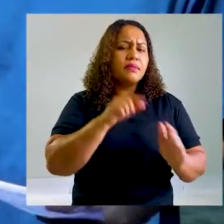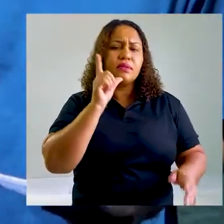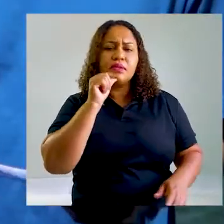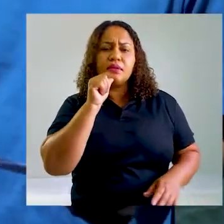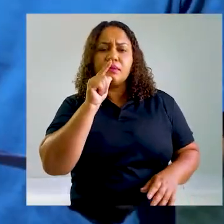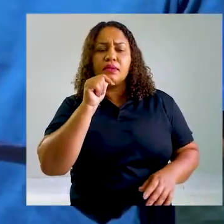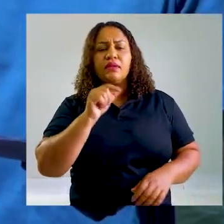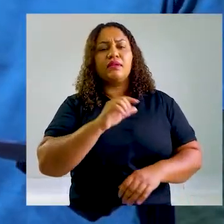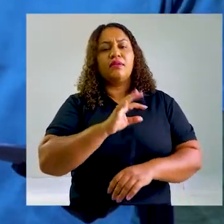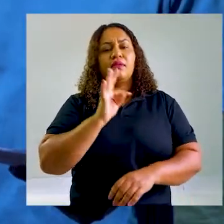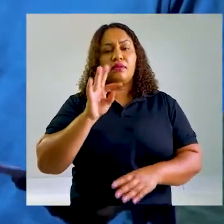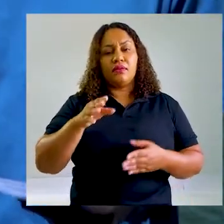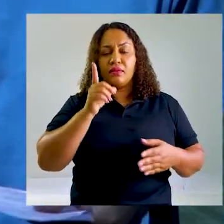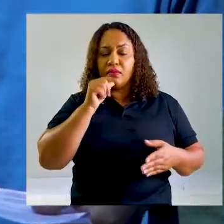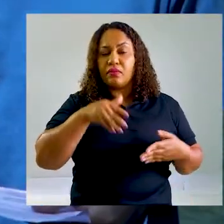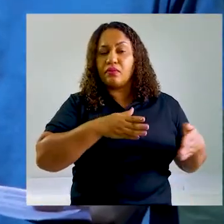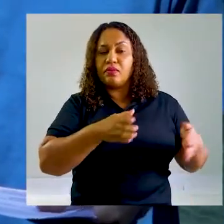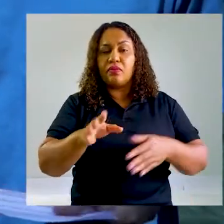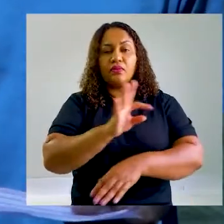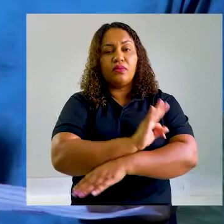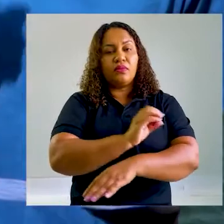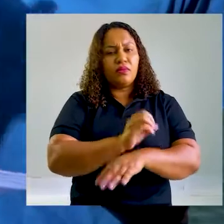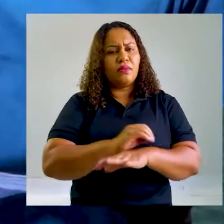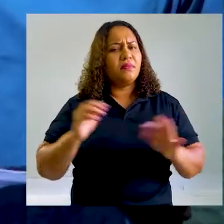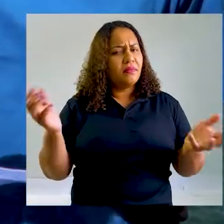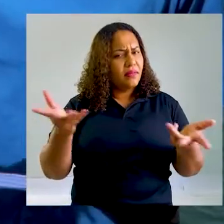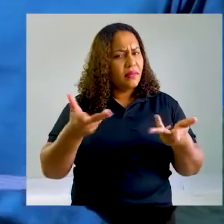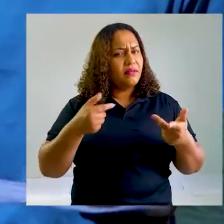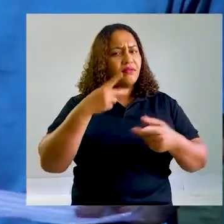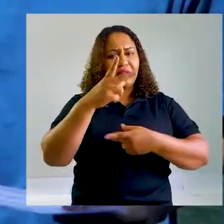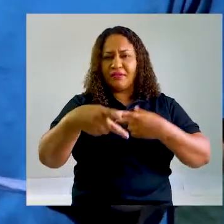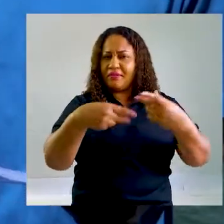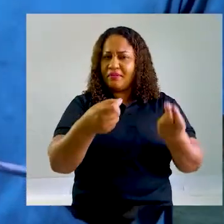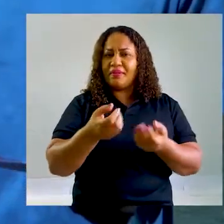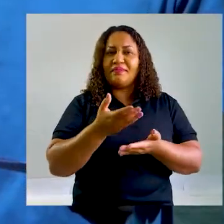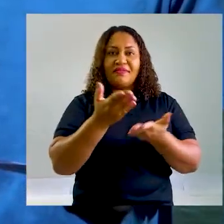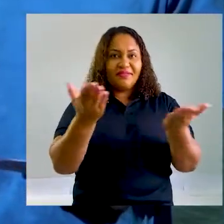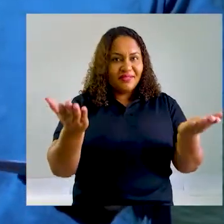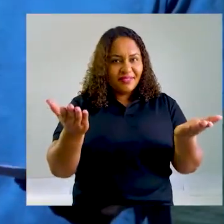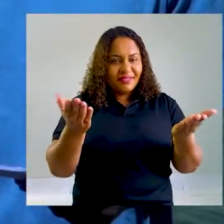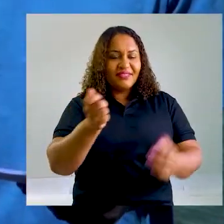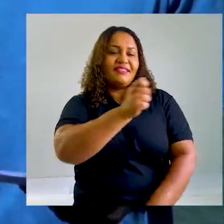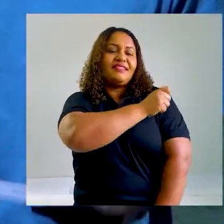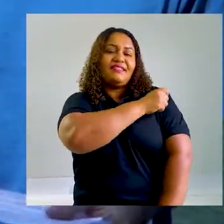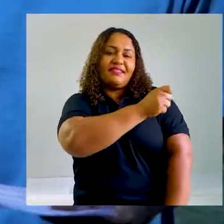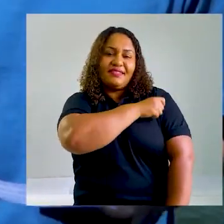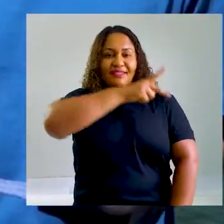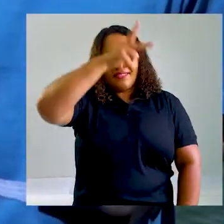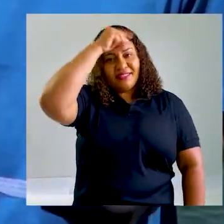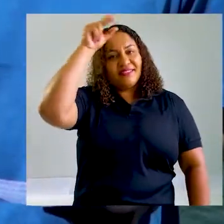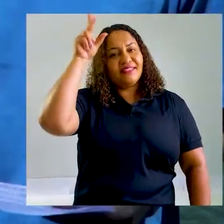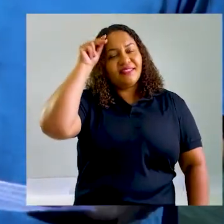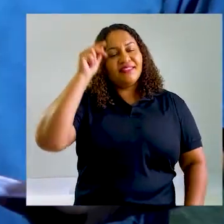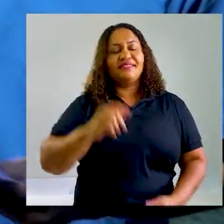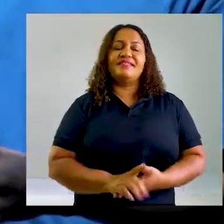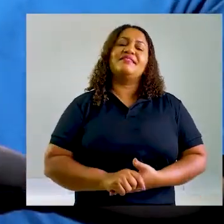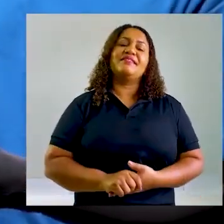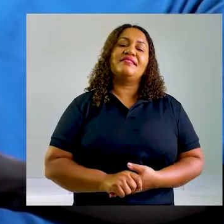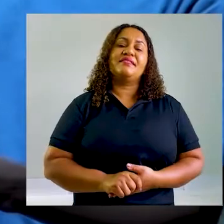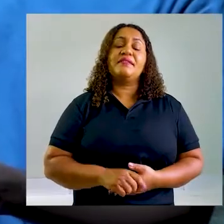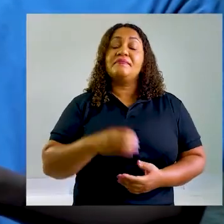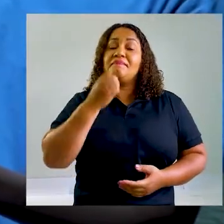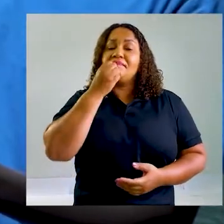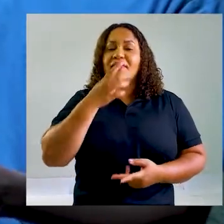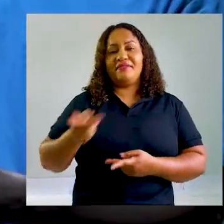Tocantins. Olha só que maravilha, que presente para você, aluno da Rede Municipal de Ensino de Imperatriz. Seja